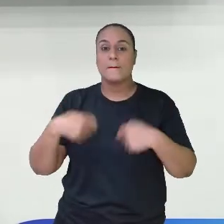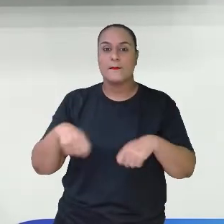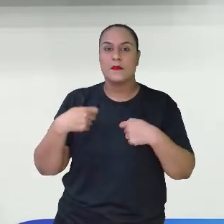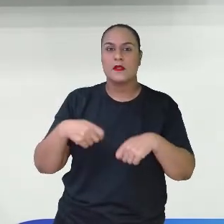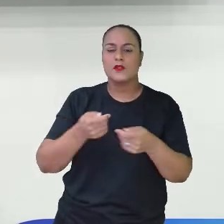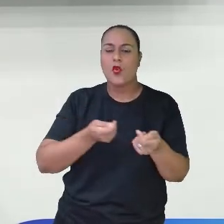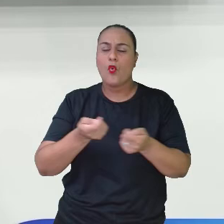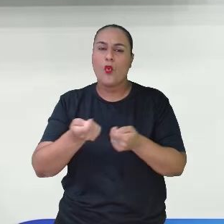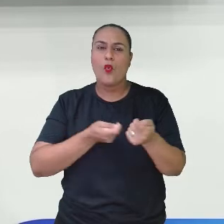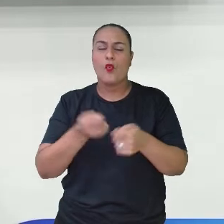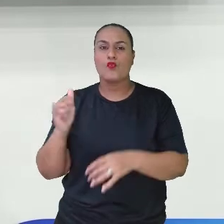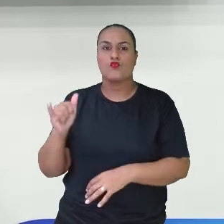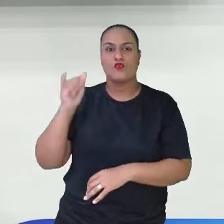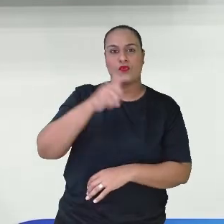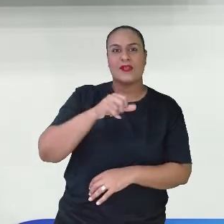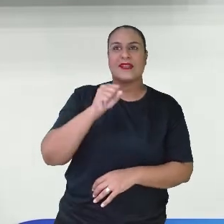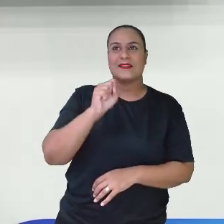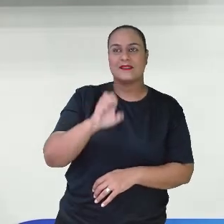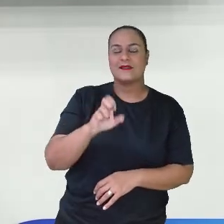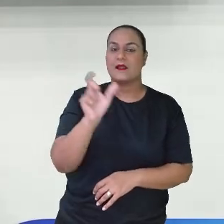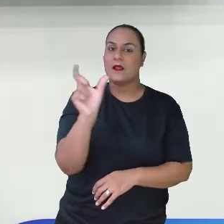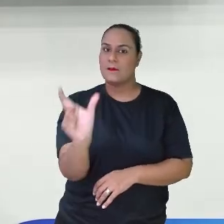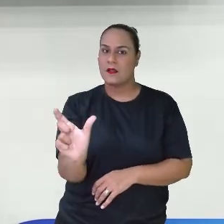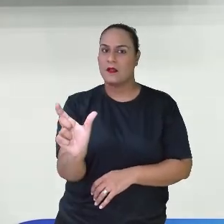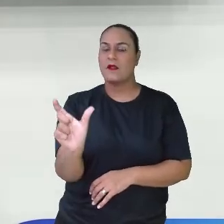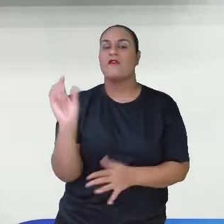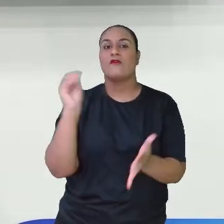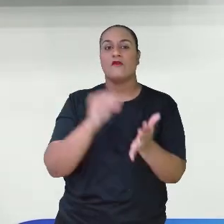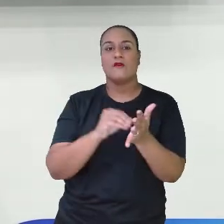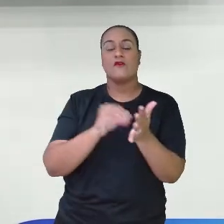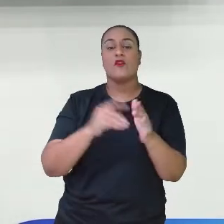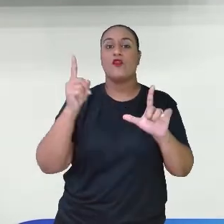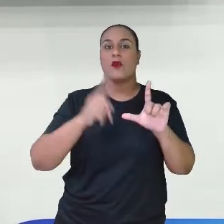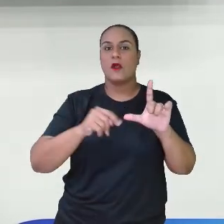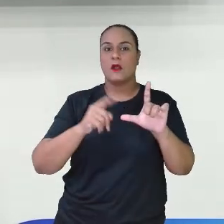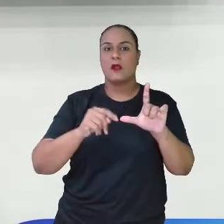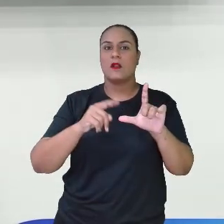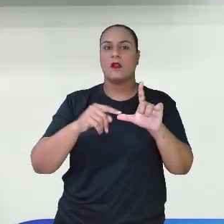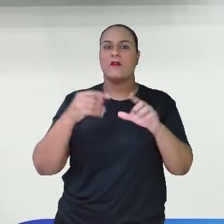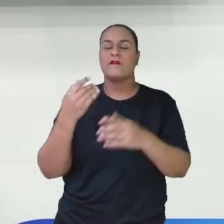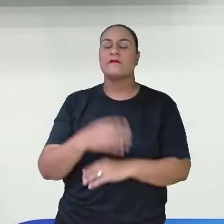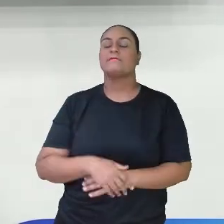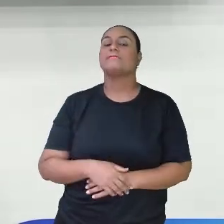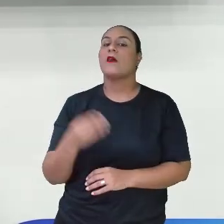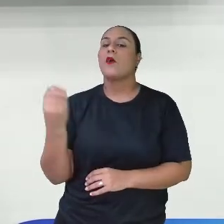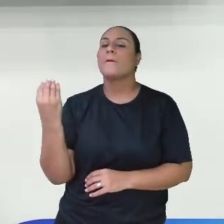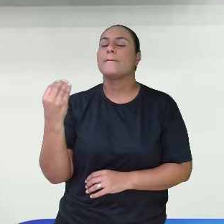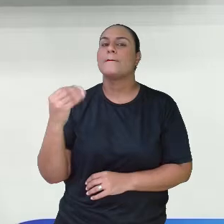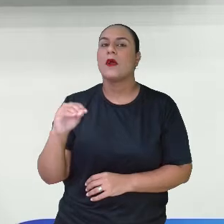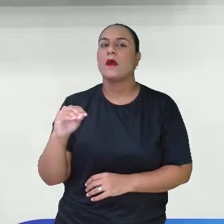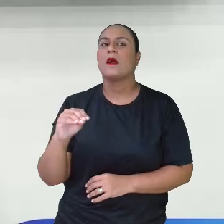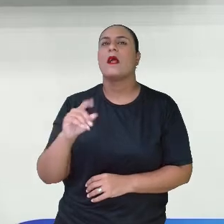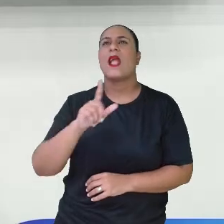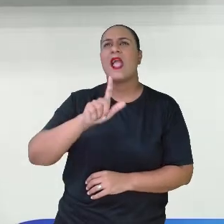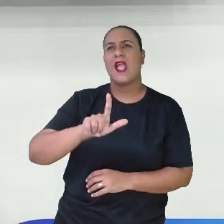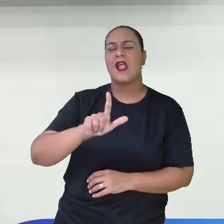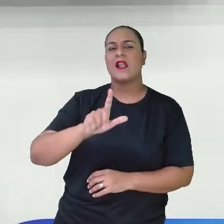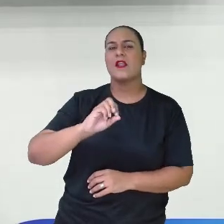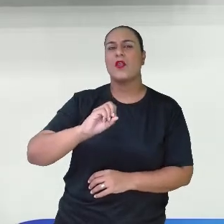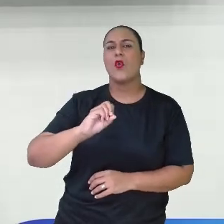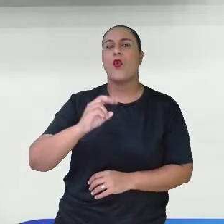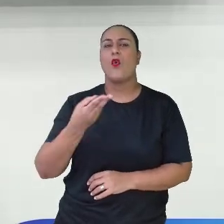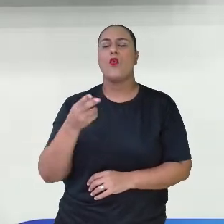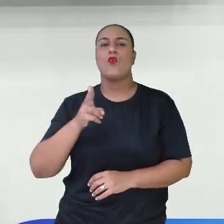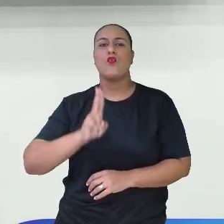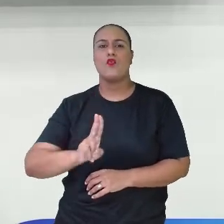avião dizendo se a palavra que está faltando a letrinha vai completar, se ela termina com L ou se termina com